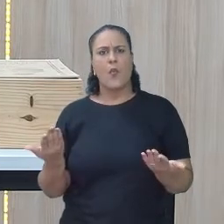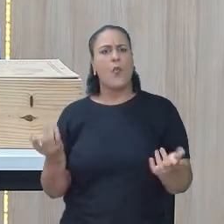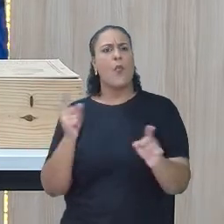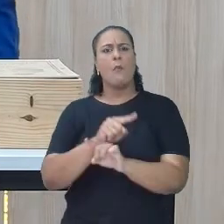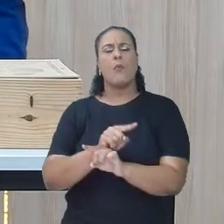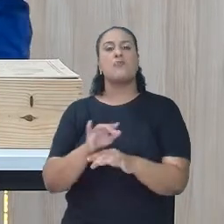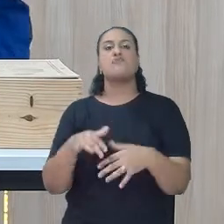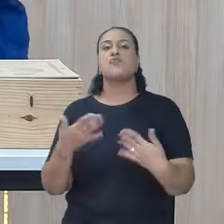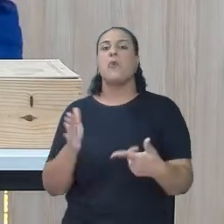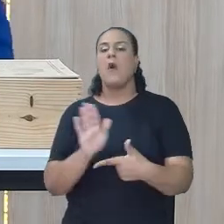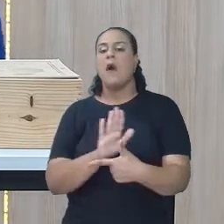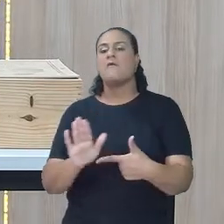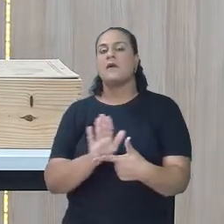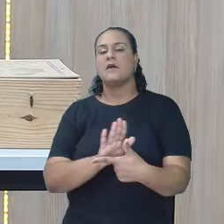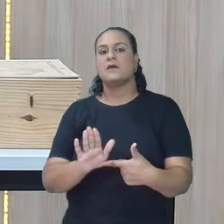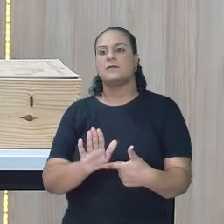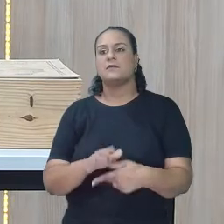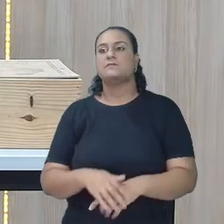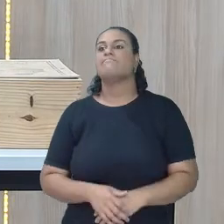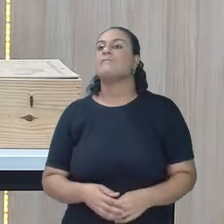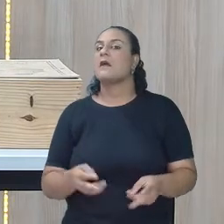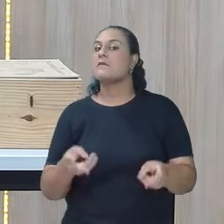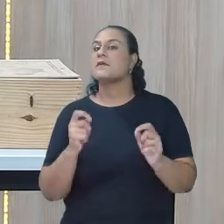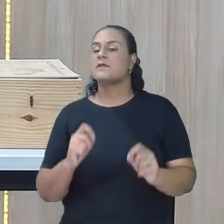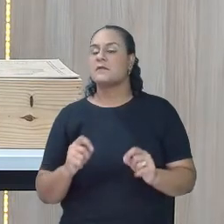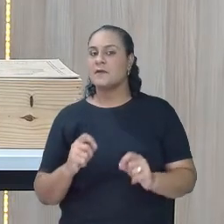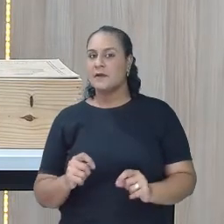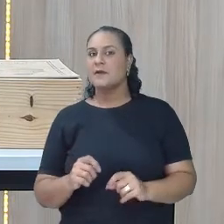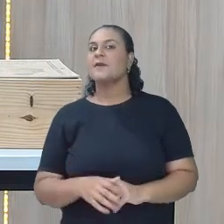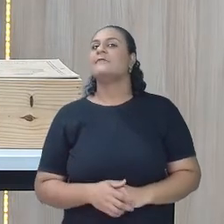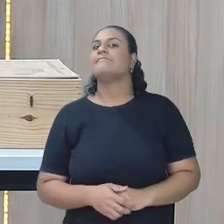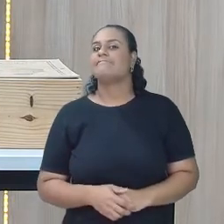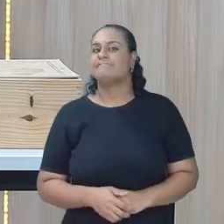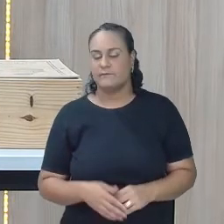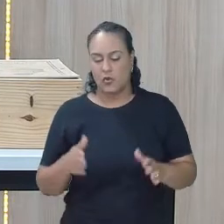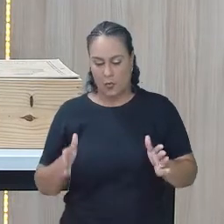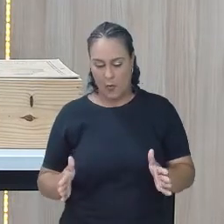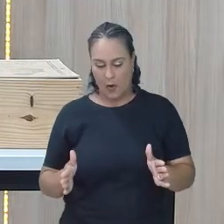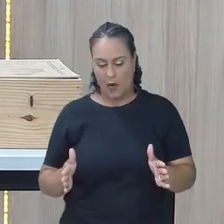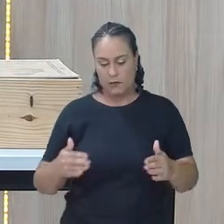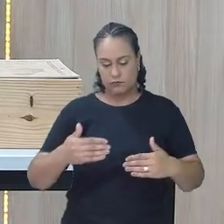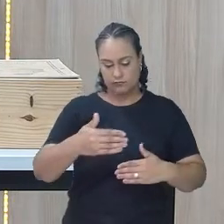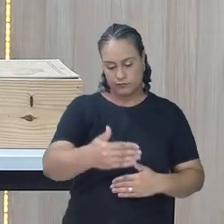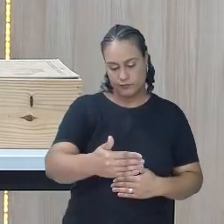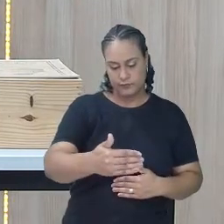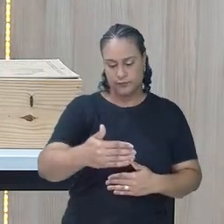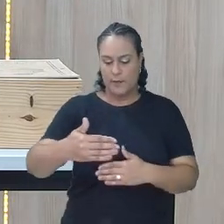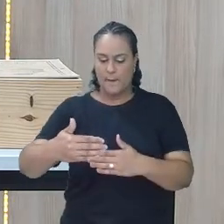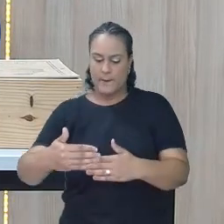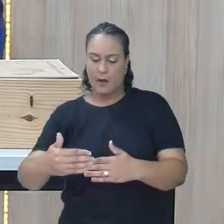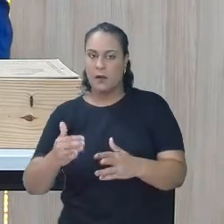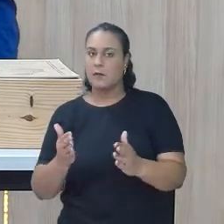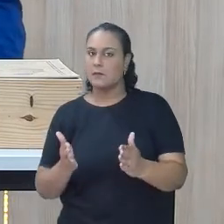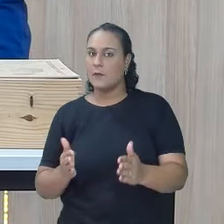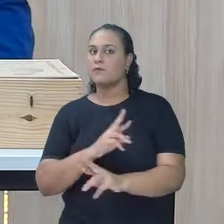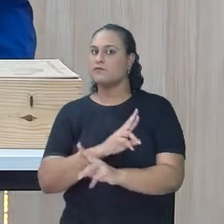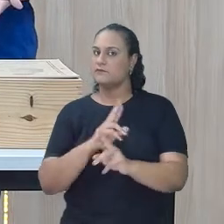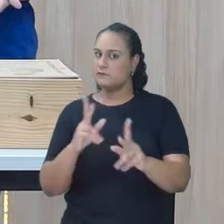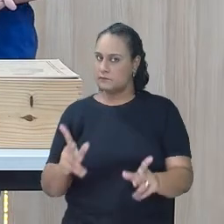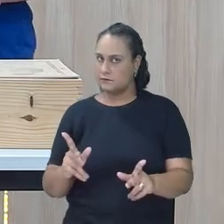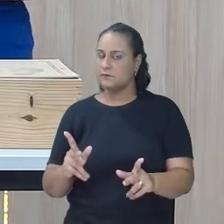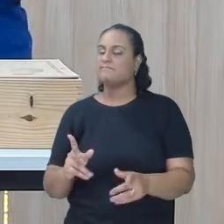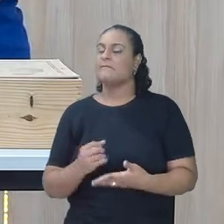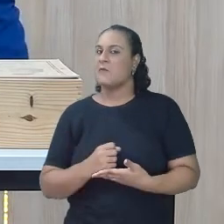face que vai ser oposta a quem? Então, a gente verificou aí, ó, até pelos tamanhos, né, de propósito, coloquei tamanhos diferentes, então dava para